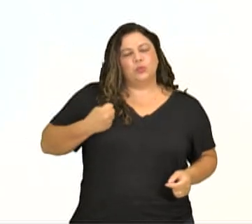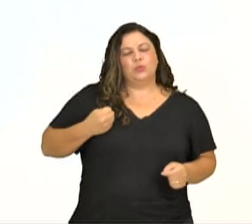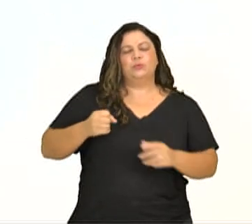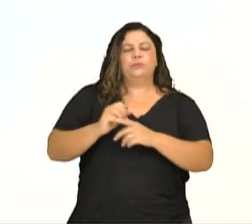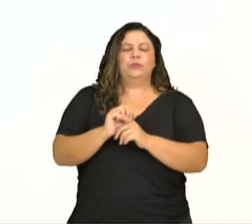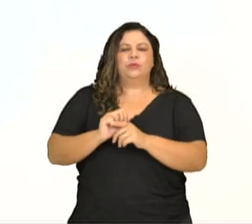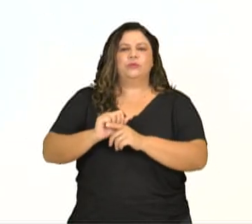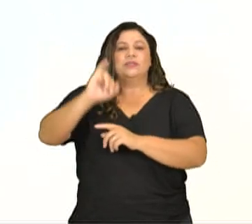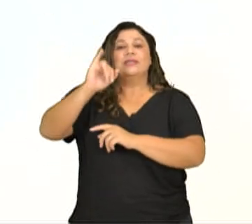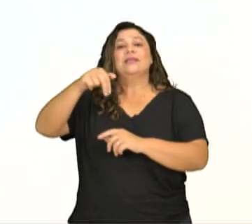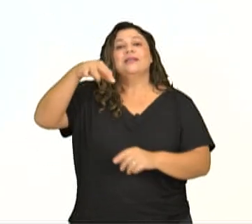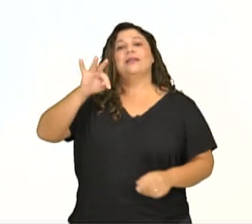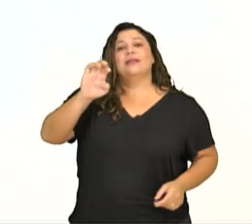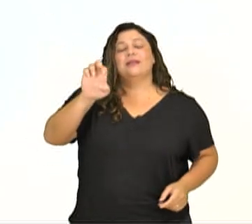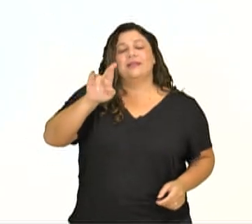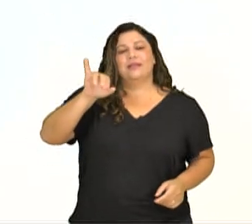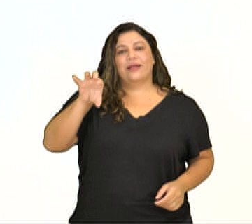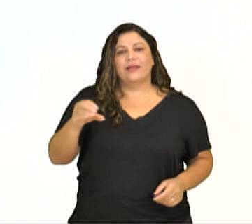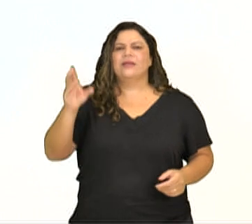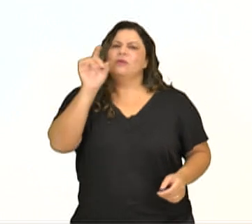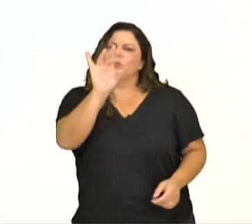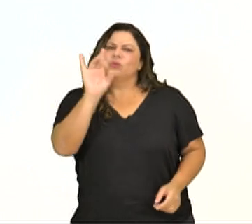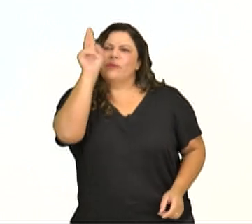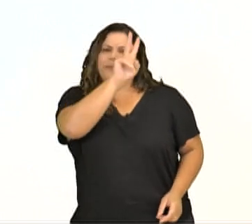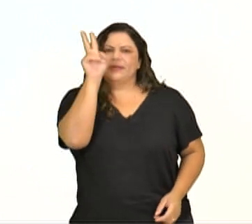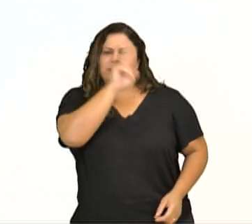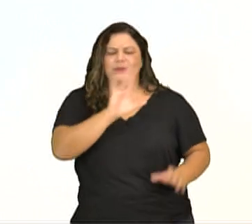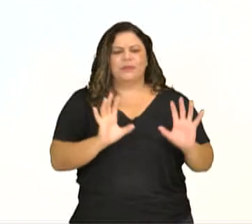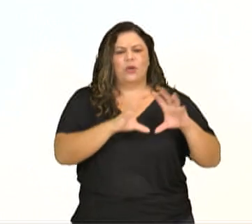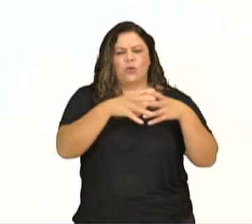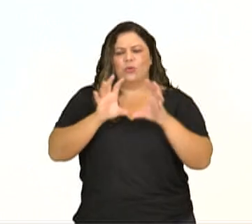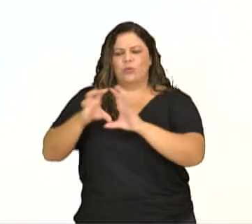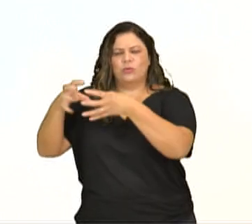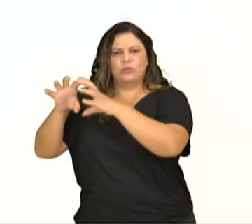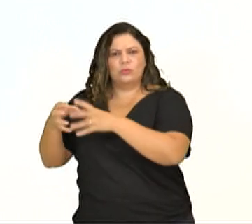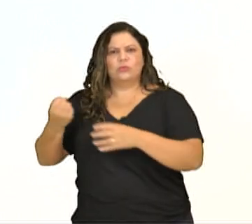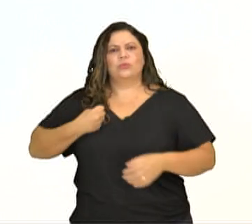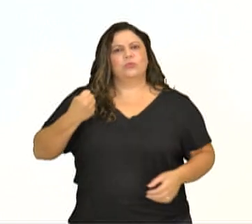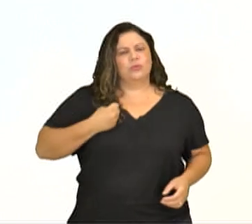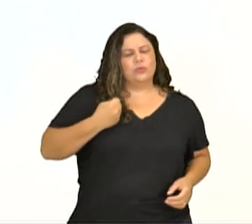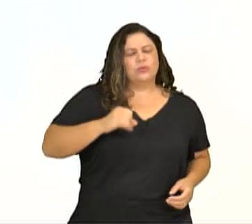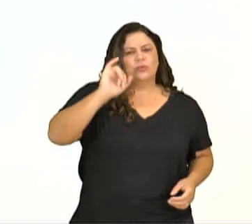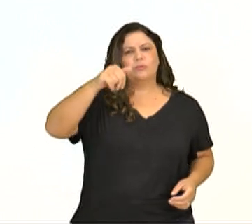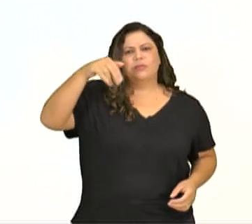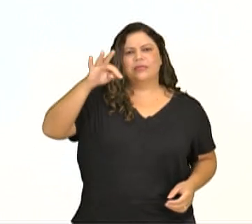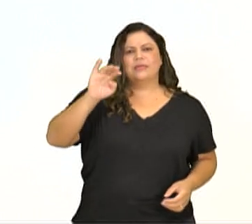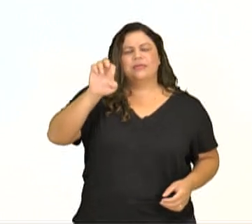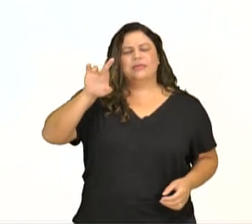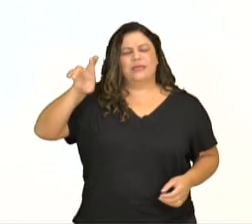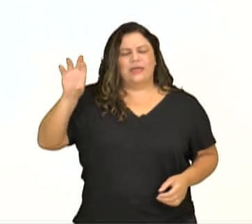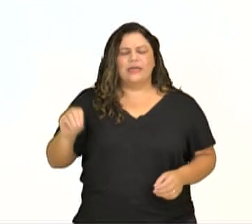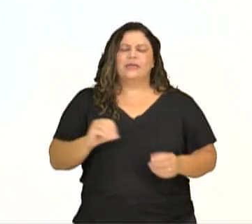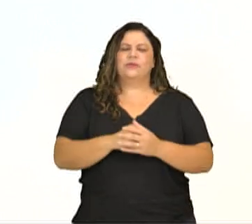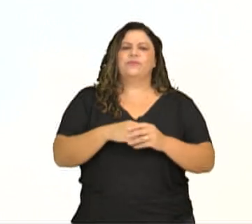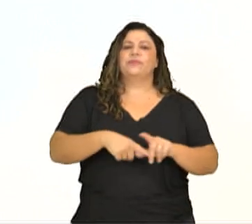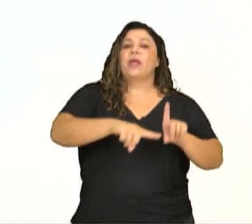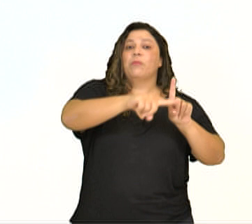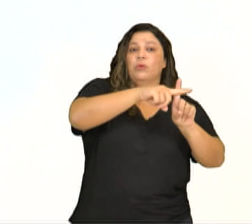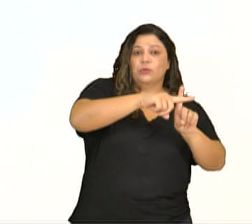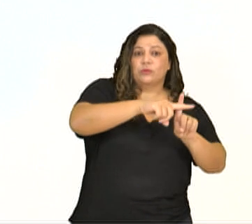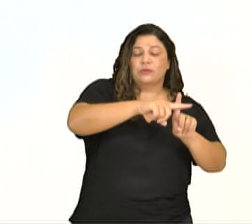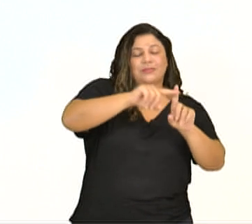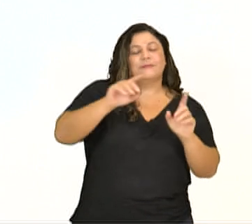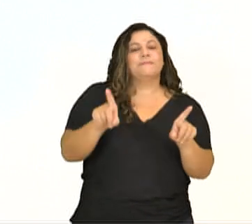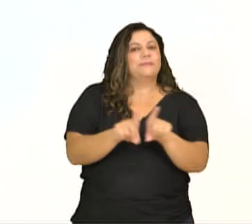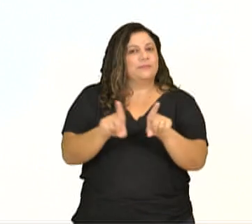ok? Bom, só para a gente lembrar, o conjunto dos números inteiros é o conjunto dos números positivos mais